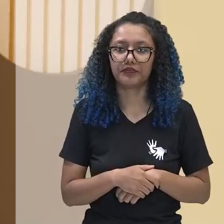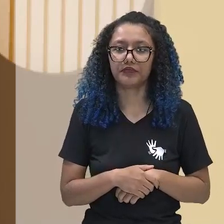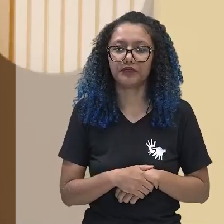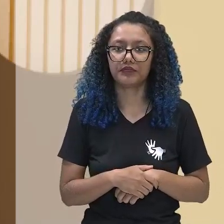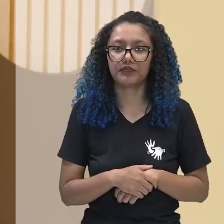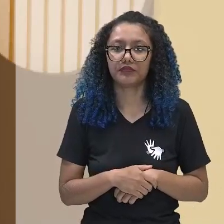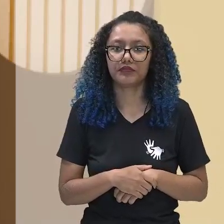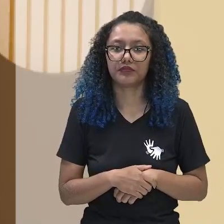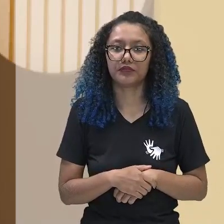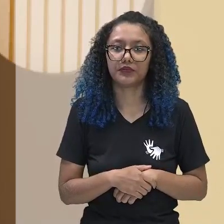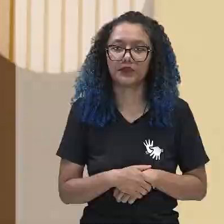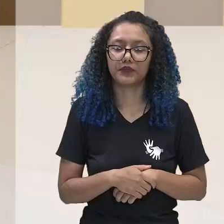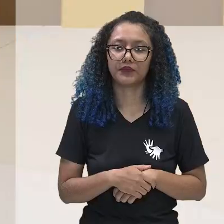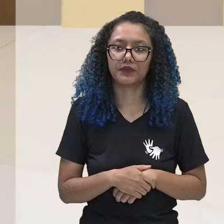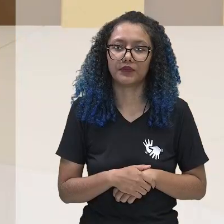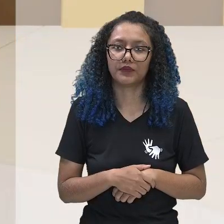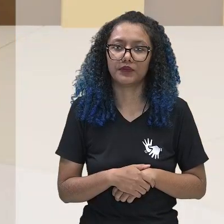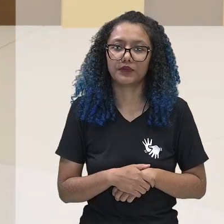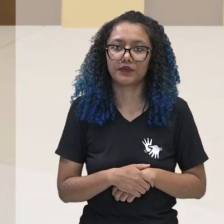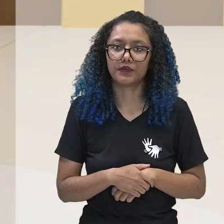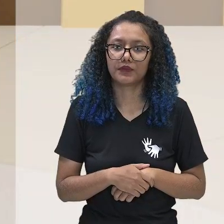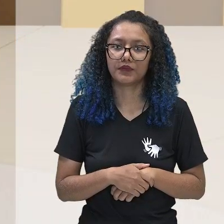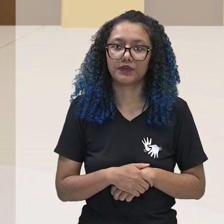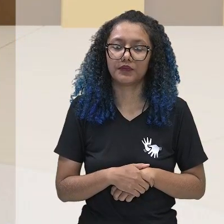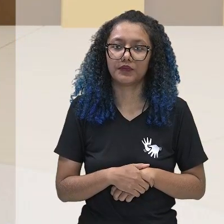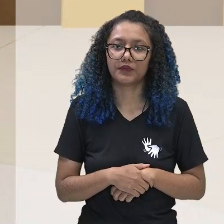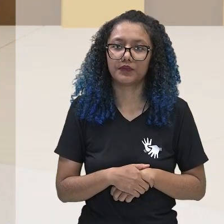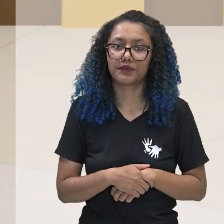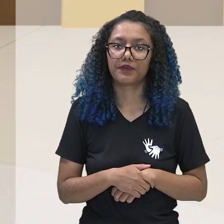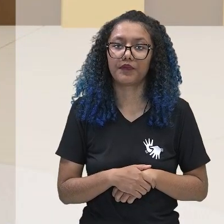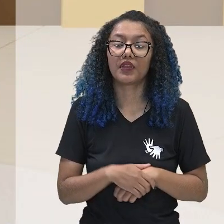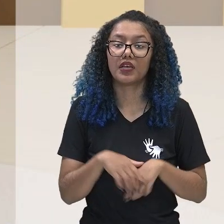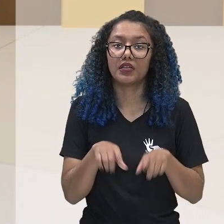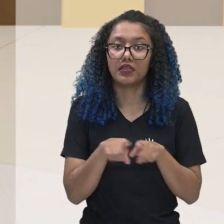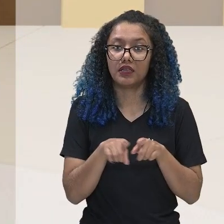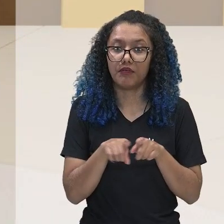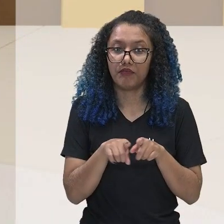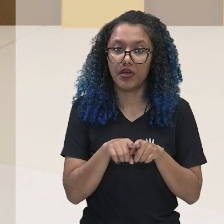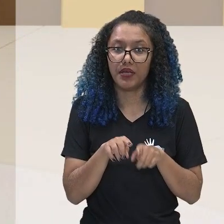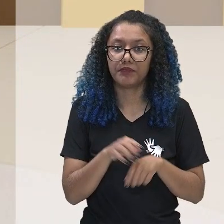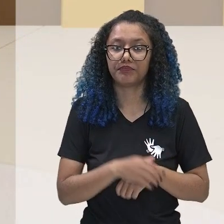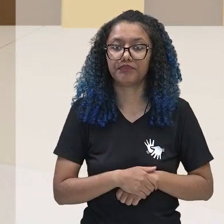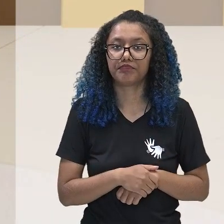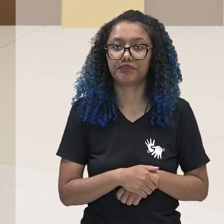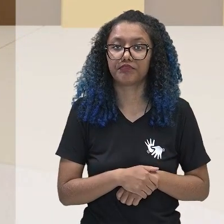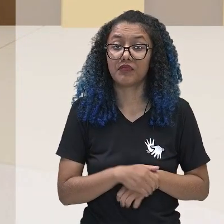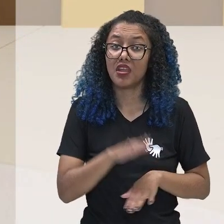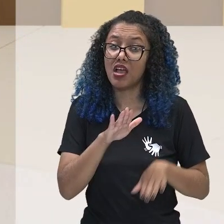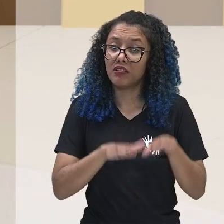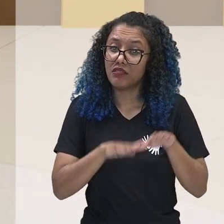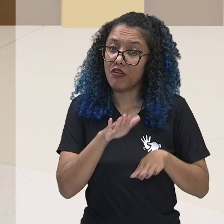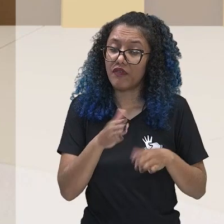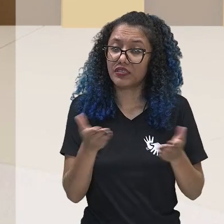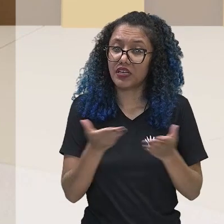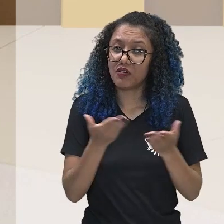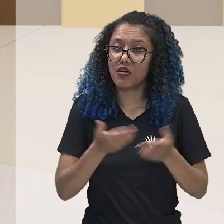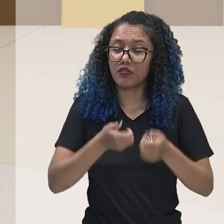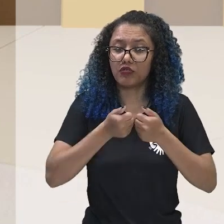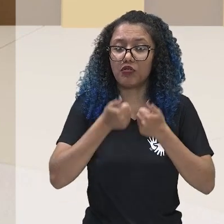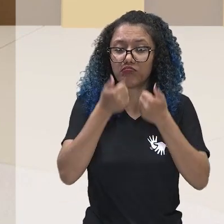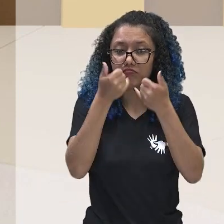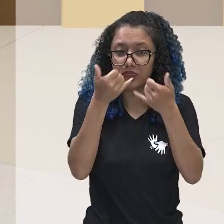todas as gerações. De repente, turmas, eu estou falando com os jovens protagonistas que irão salvar as